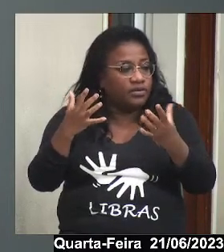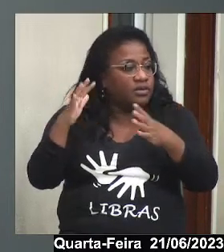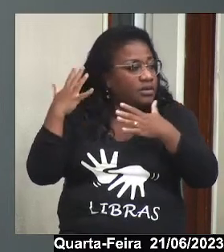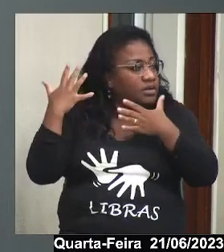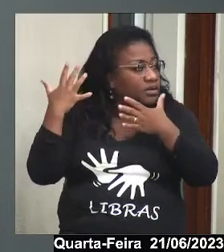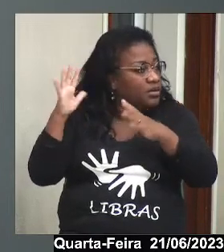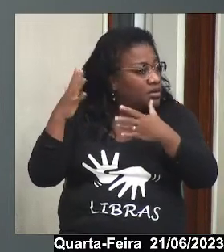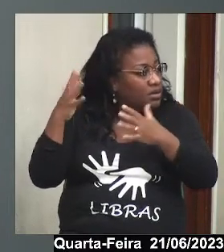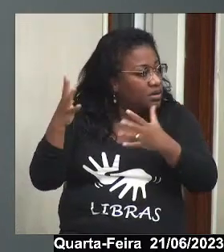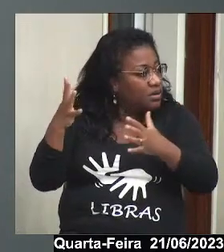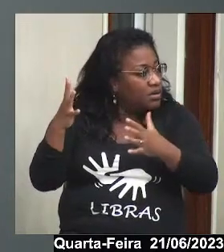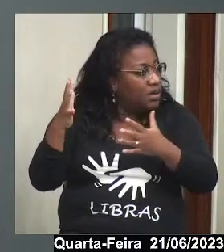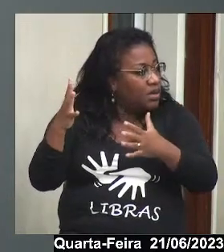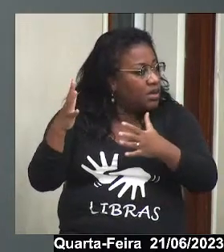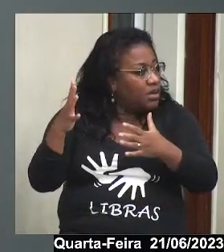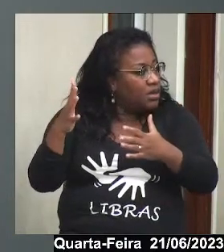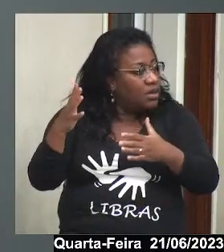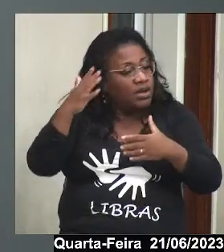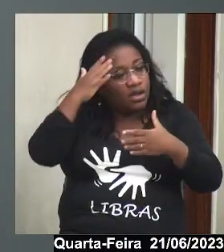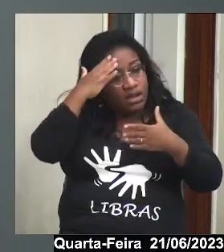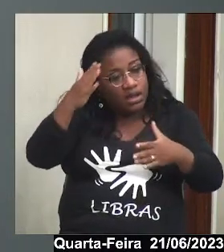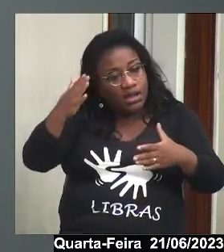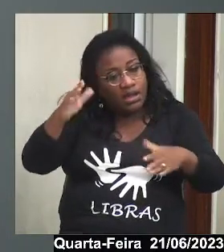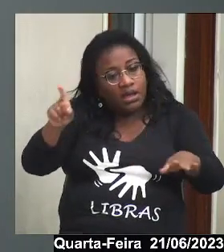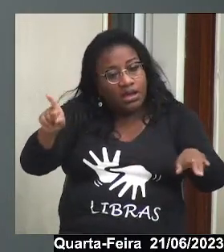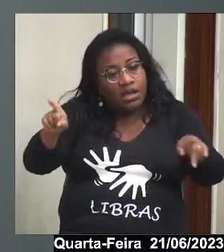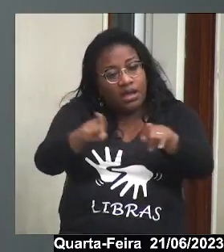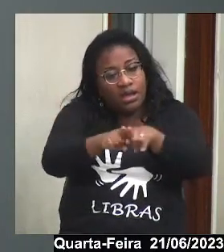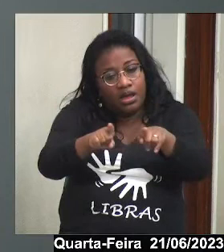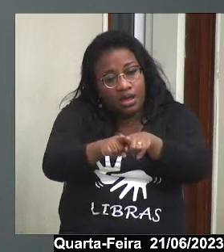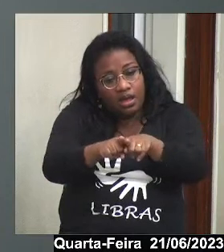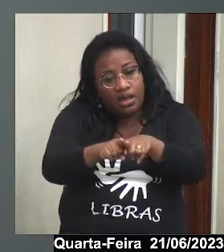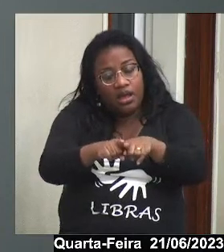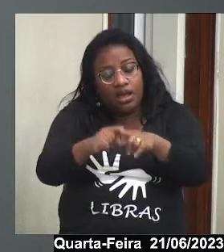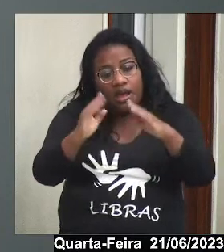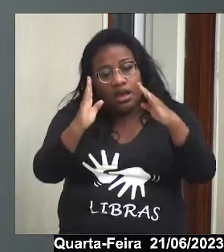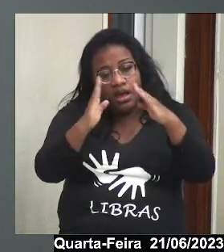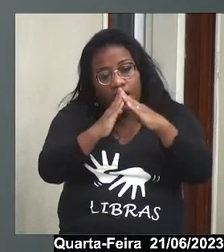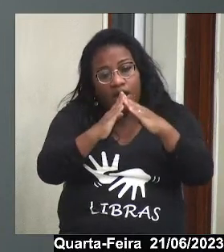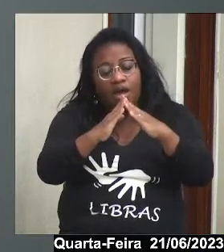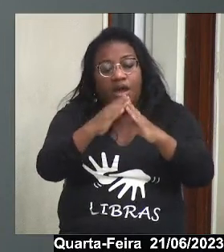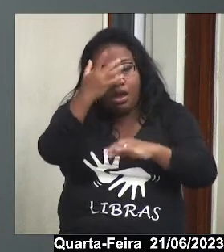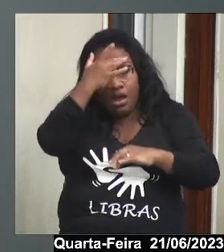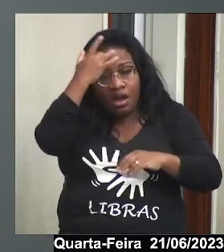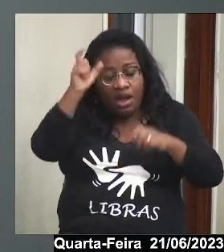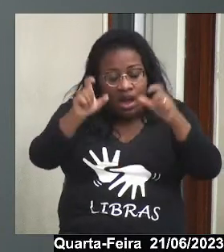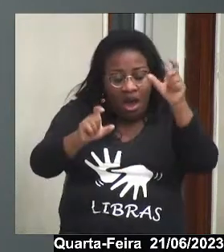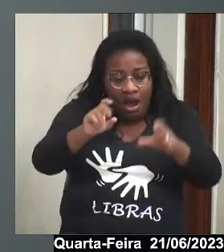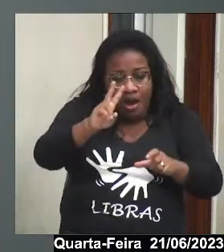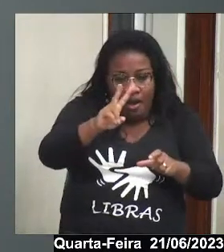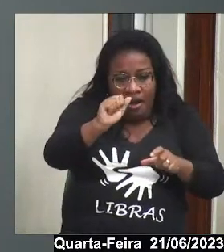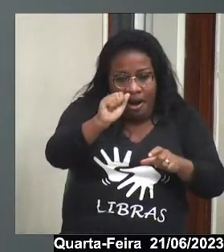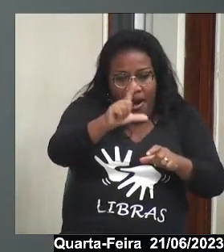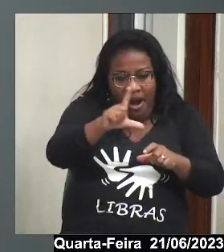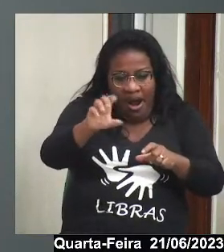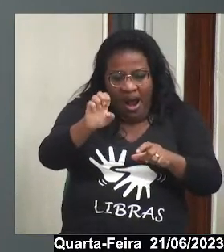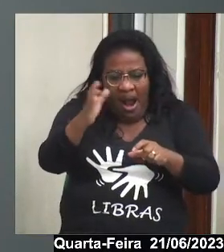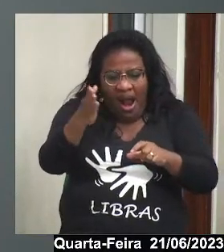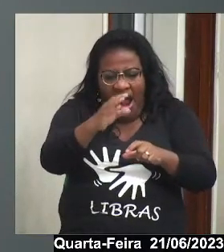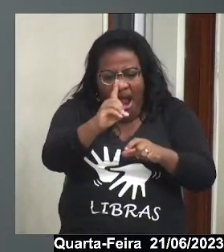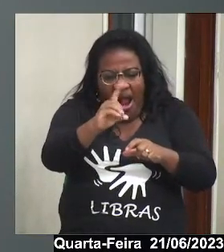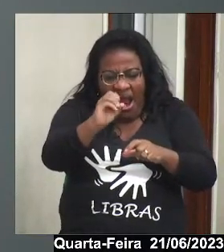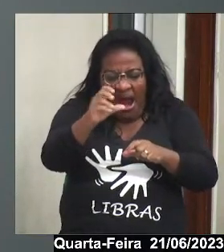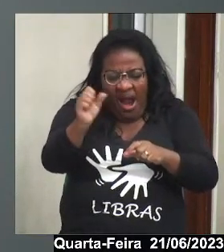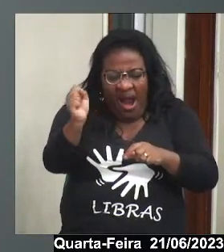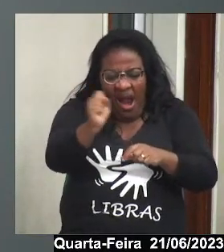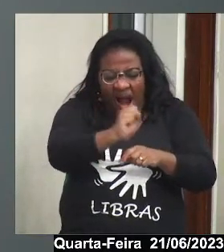deixar aqui meu parabéns, né? Agradecer também os moradores do Vale do Sol, que tiveram a compreensão. Essa semana estamos lá fazendo várias